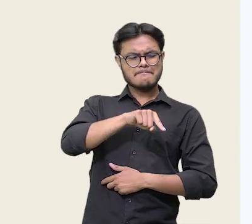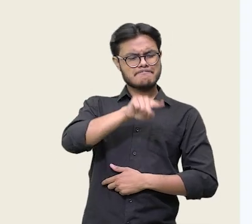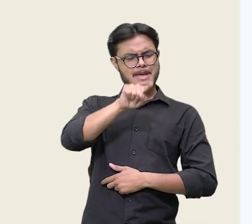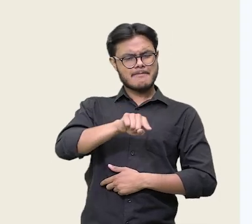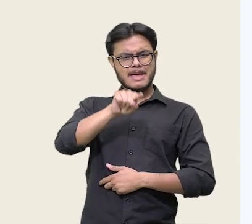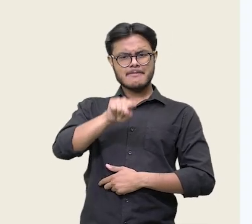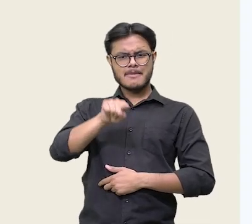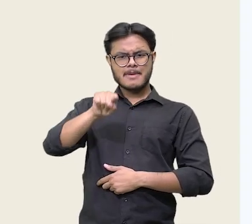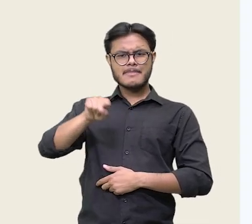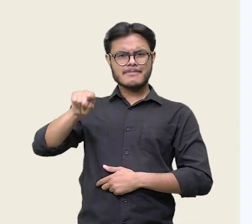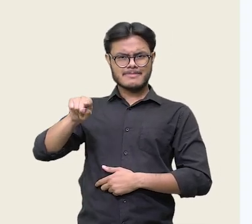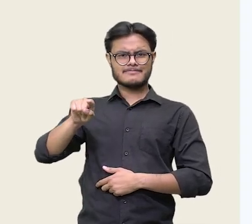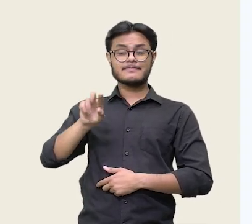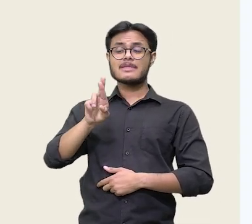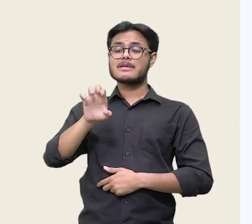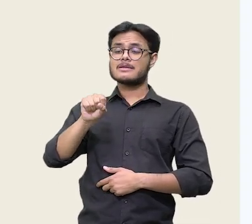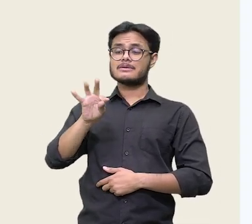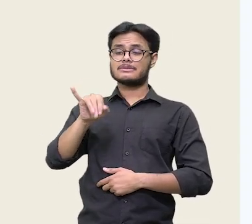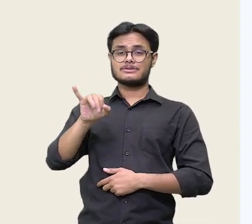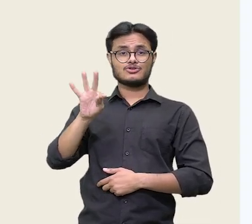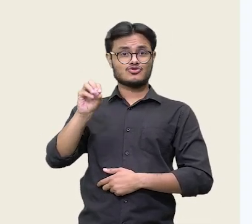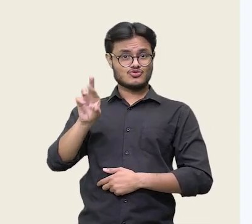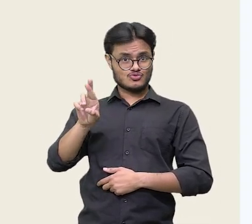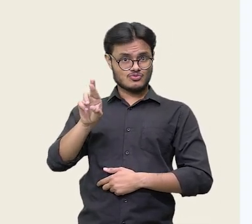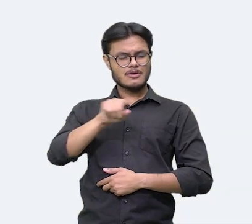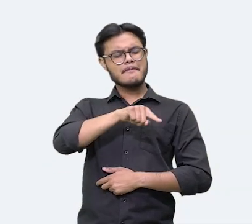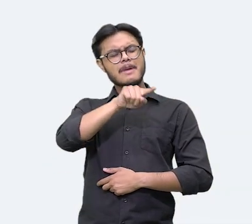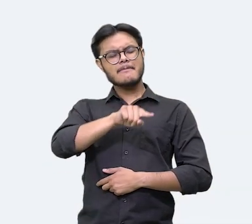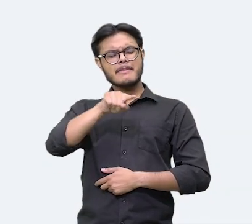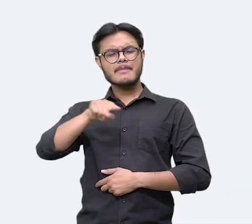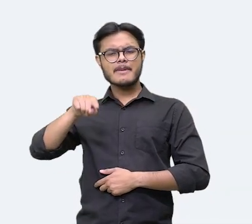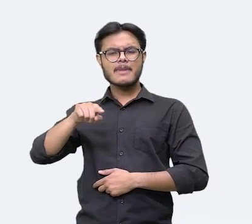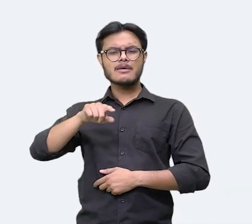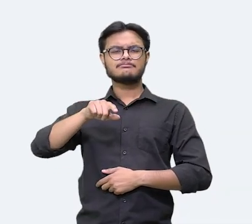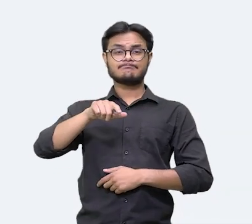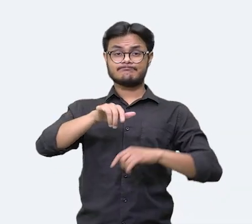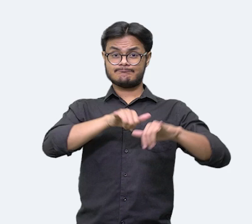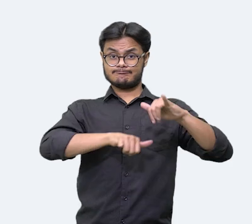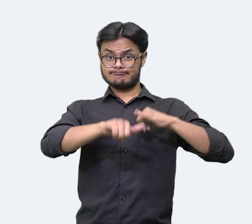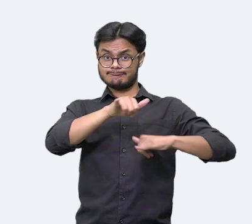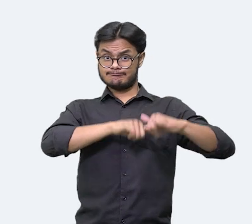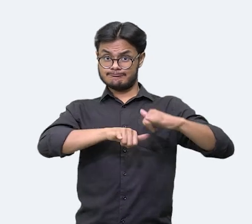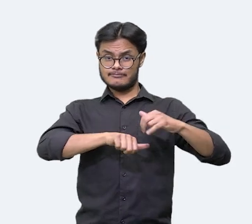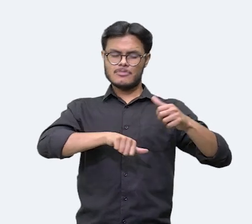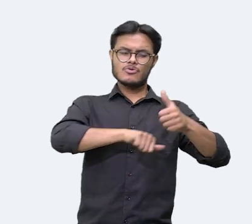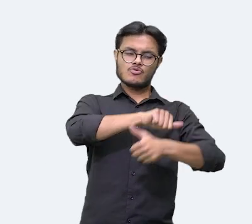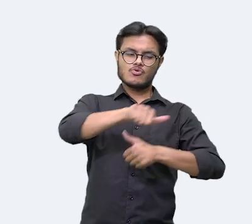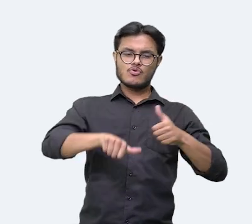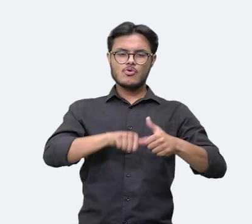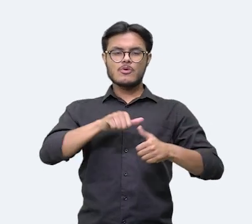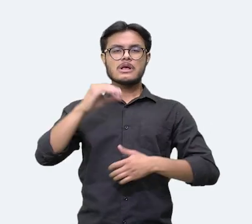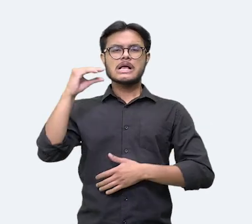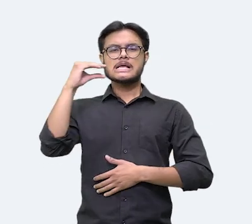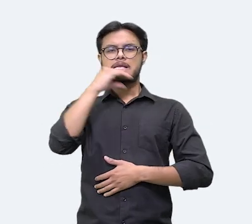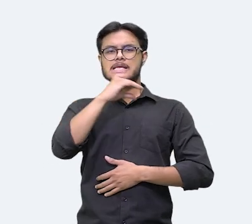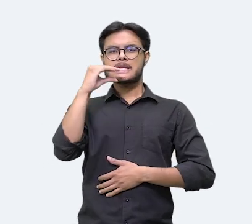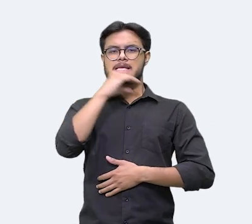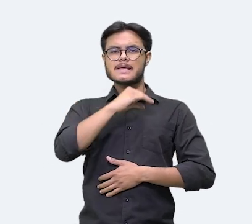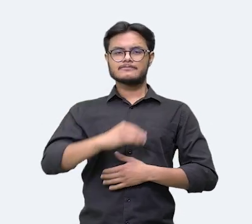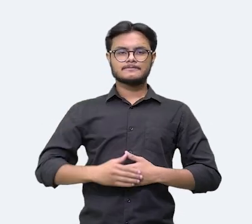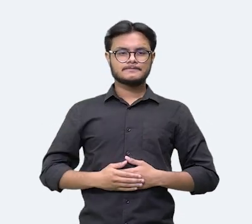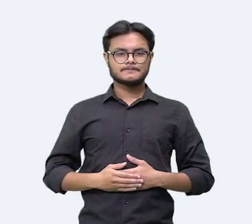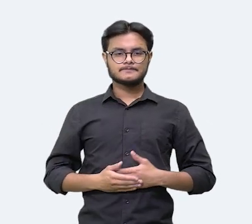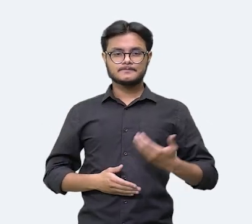é justamente esse rabiscado que vai representar o resistor no meu circuito, tá? E em um resistor com